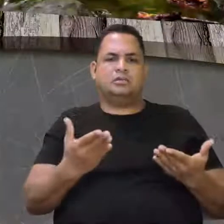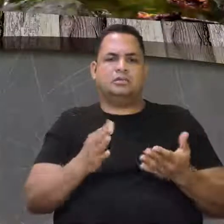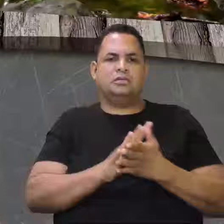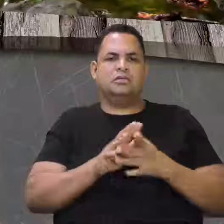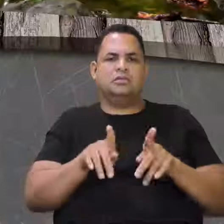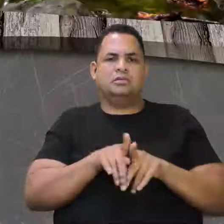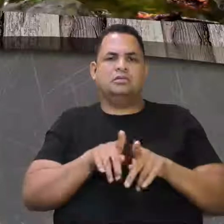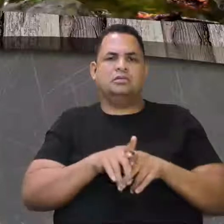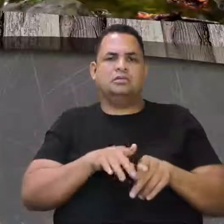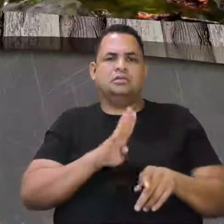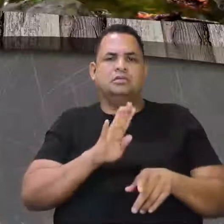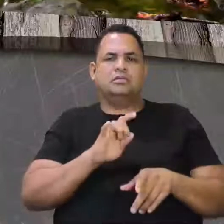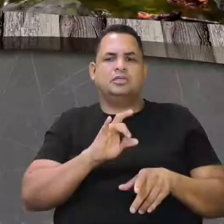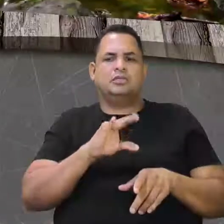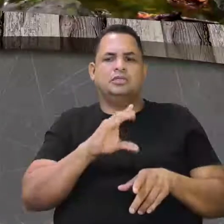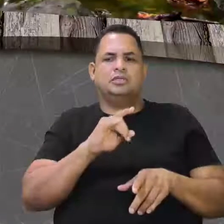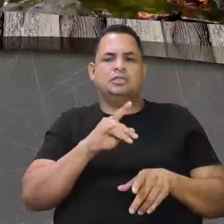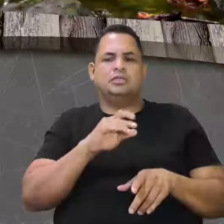Isso também é biopirataria.